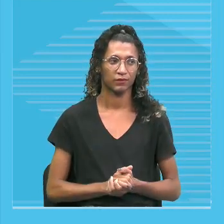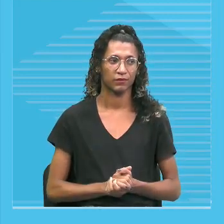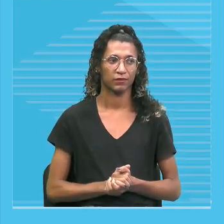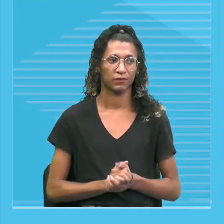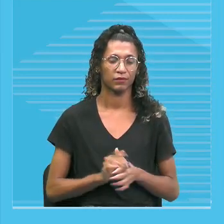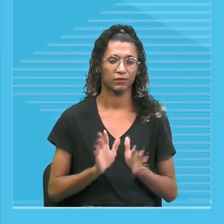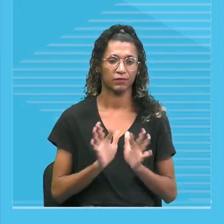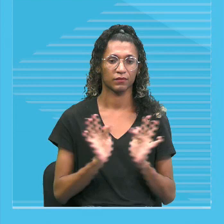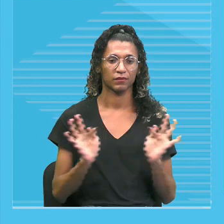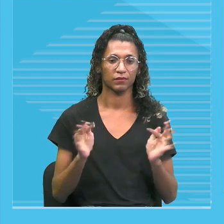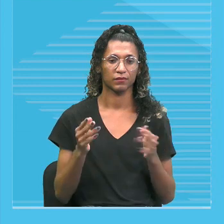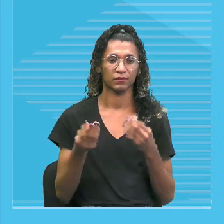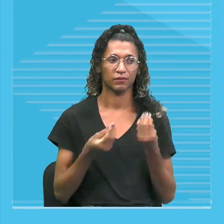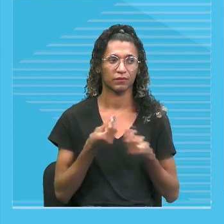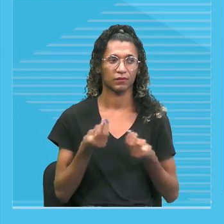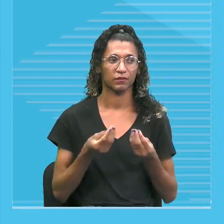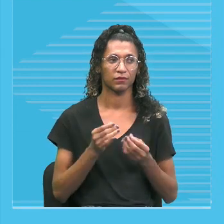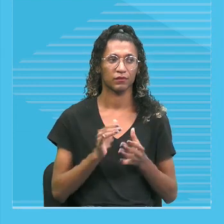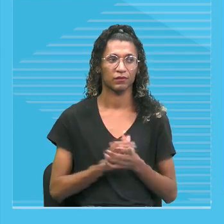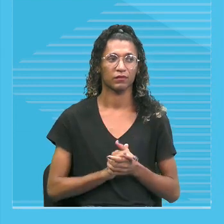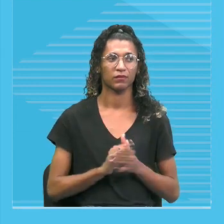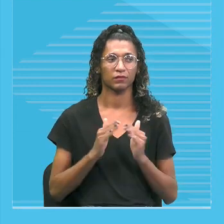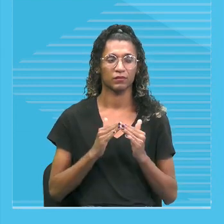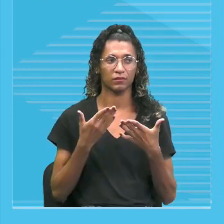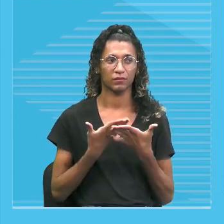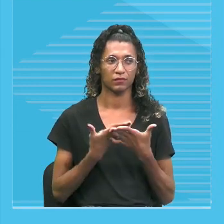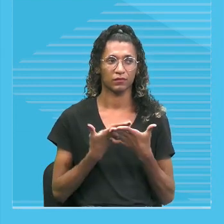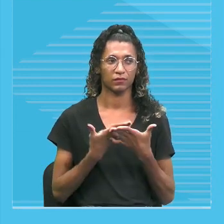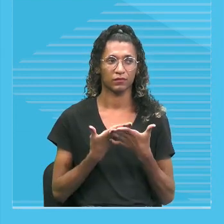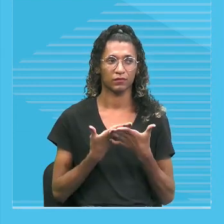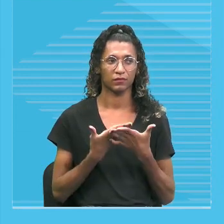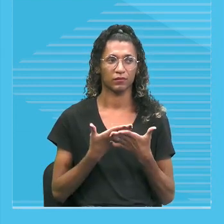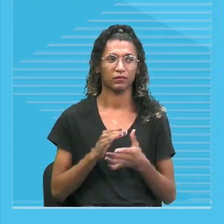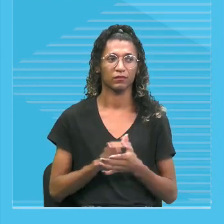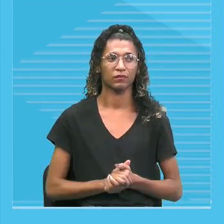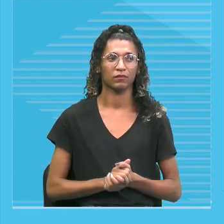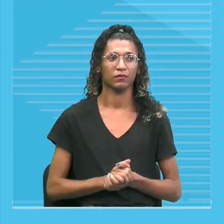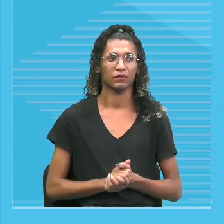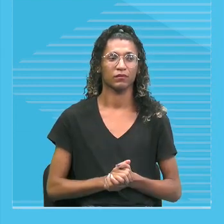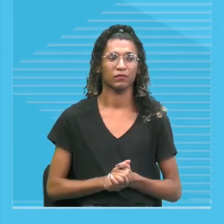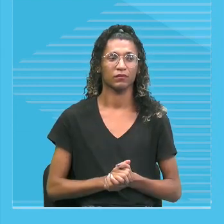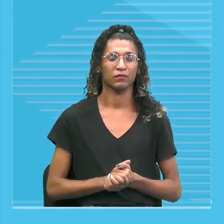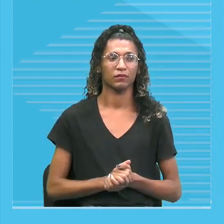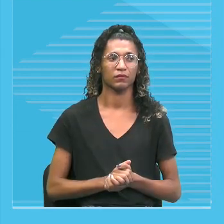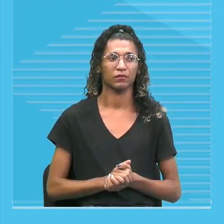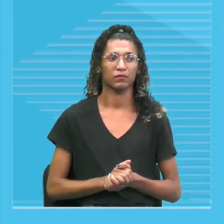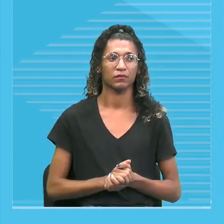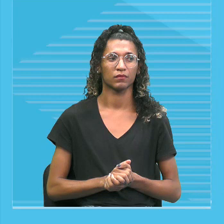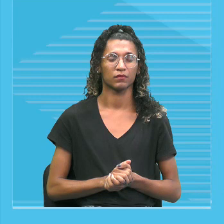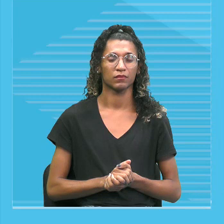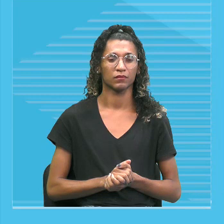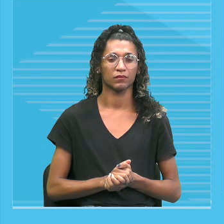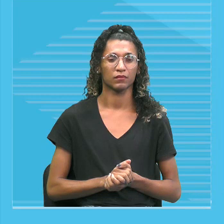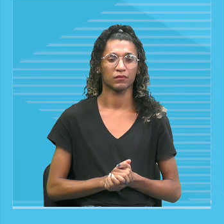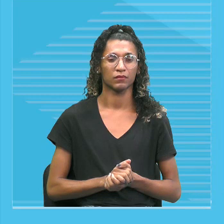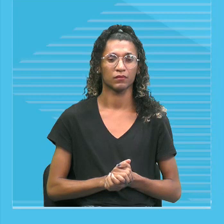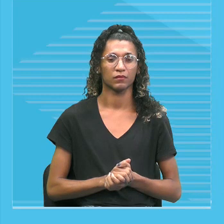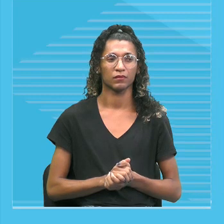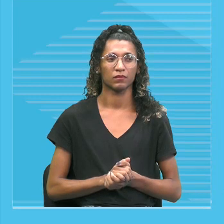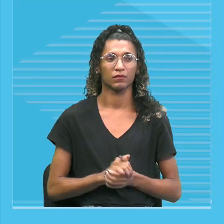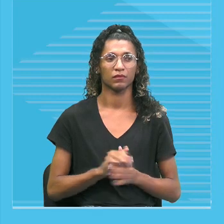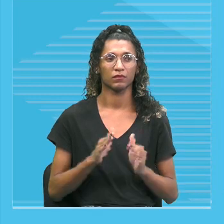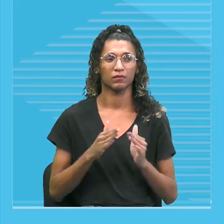frase ela escuela Hugo um tal de herdearte muito interessante na escola